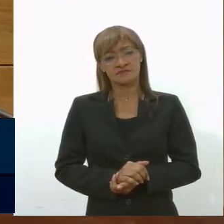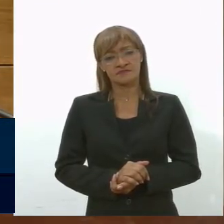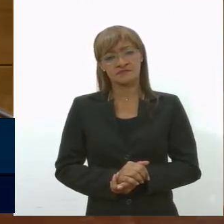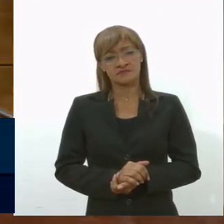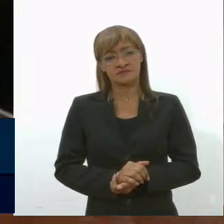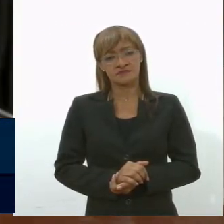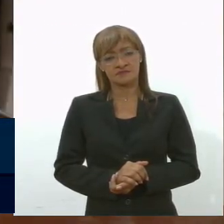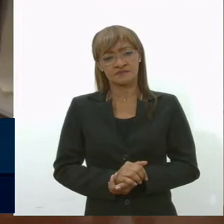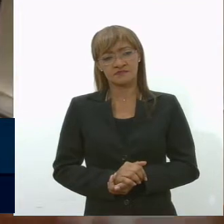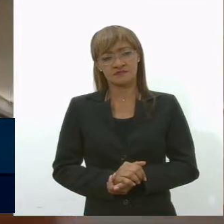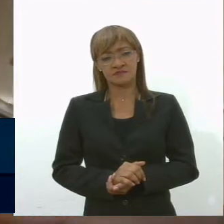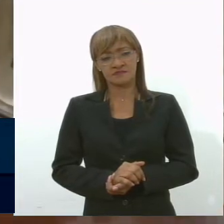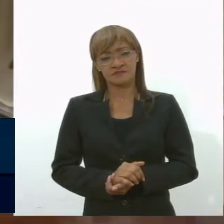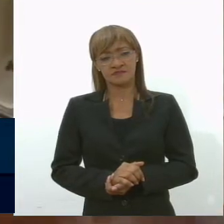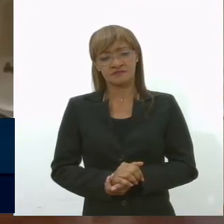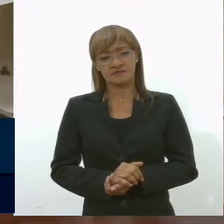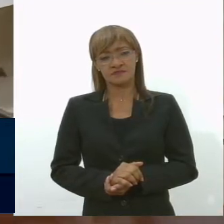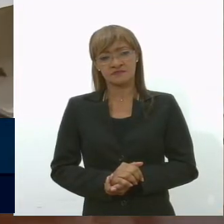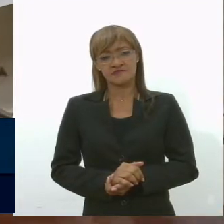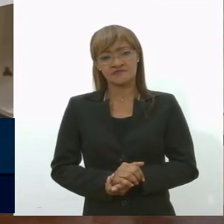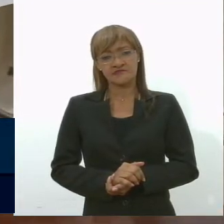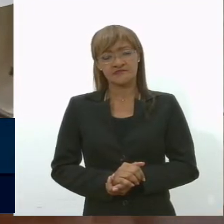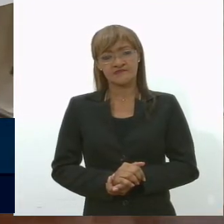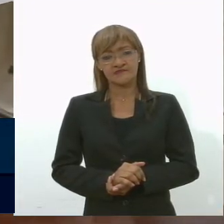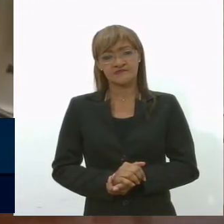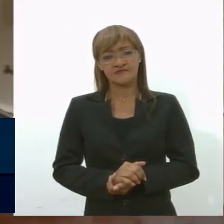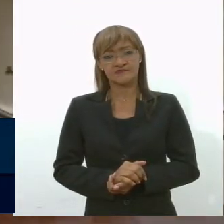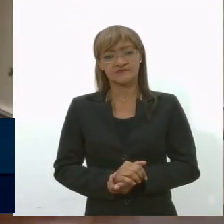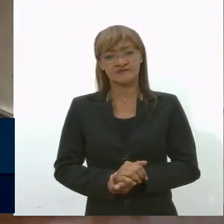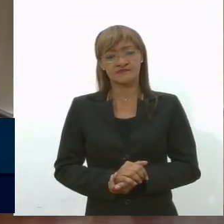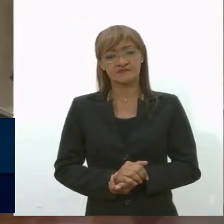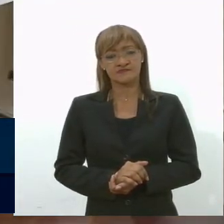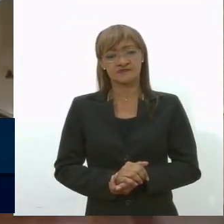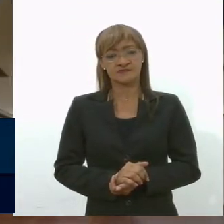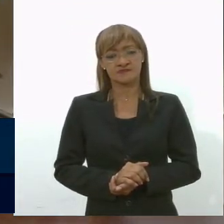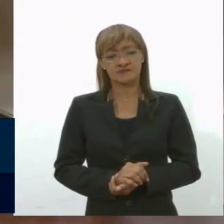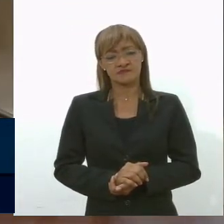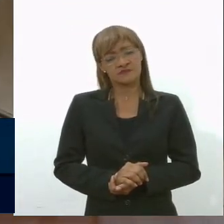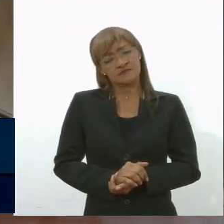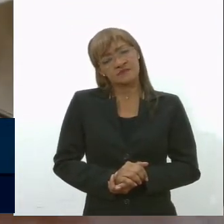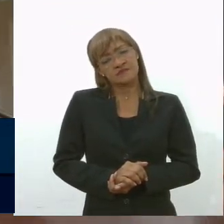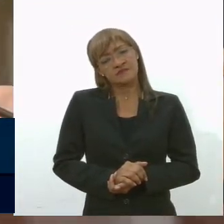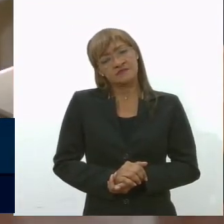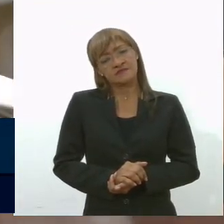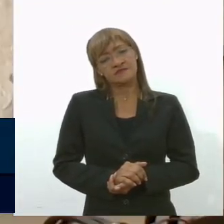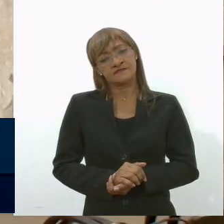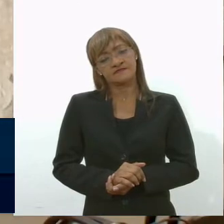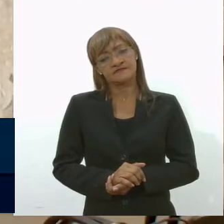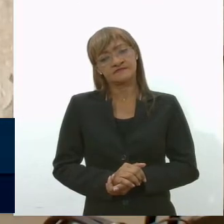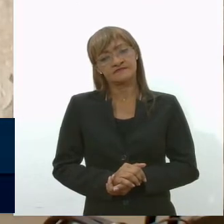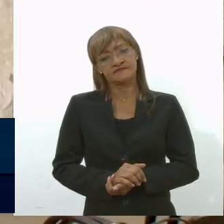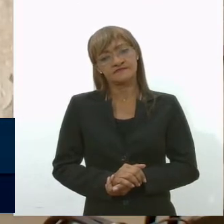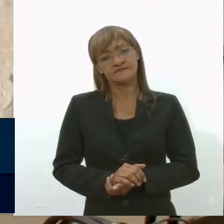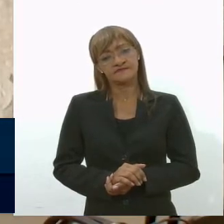de Menezes, secretário de Estado de Segurança Pública. Lido, senhor presidente.